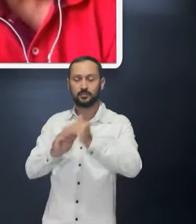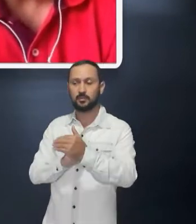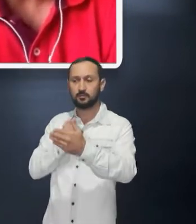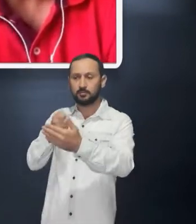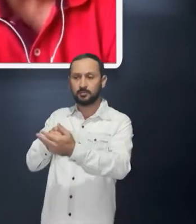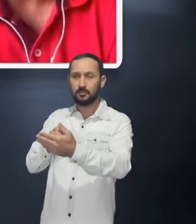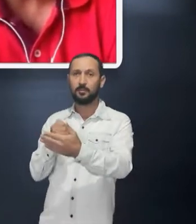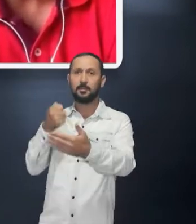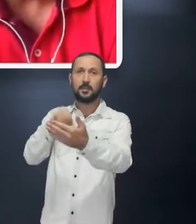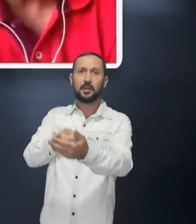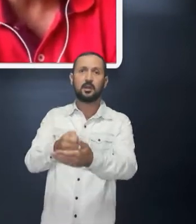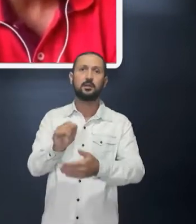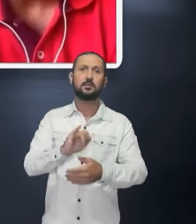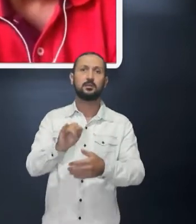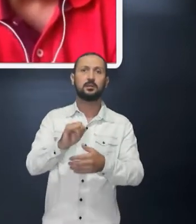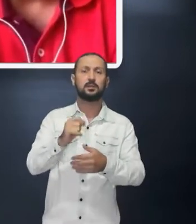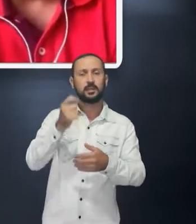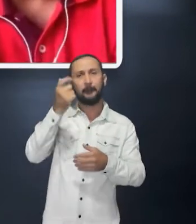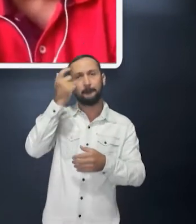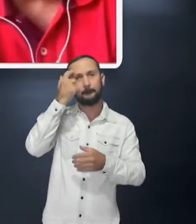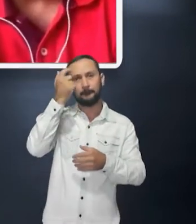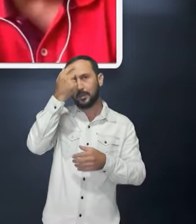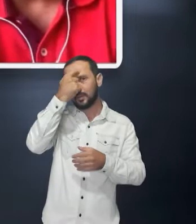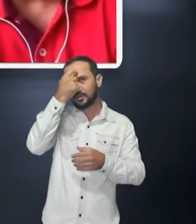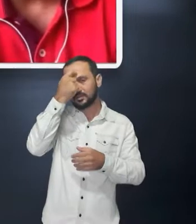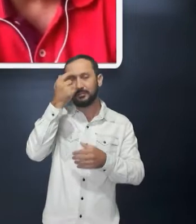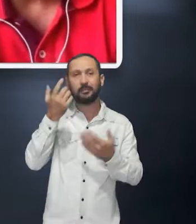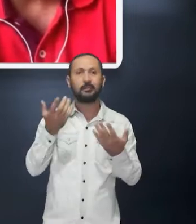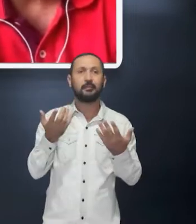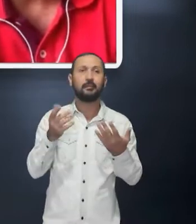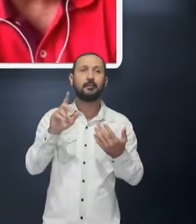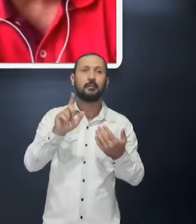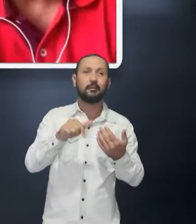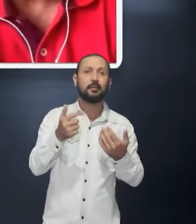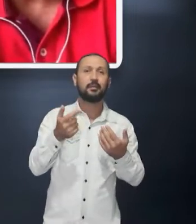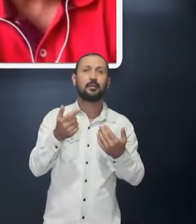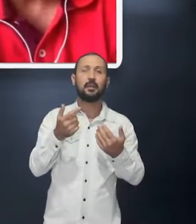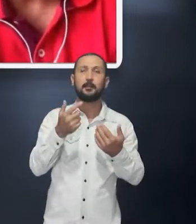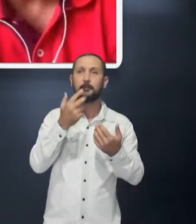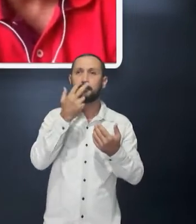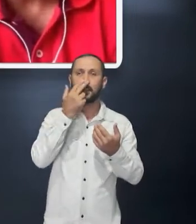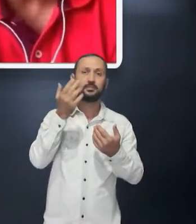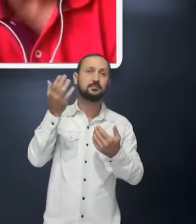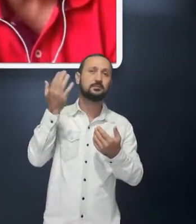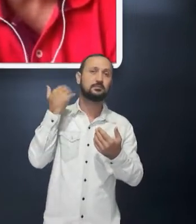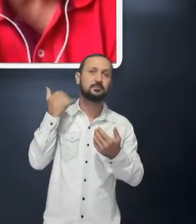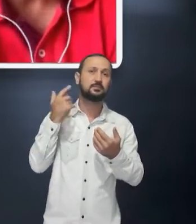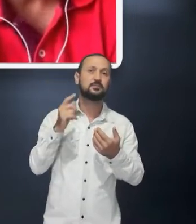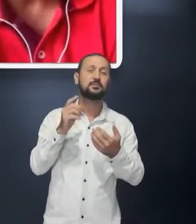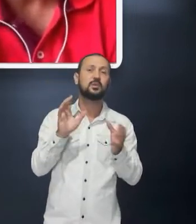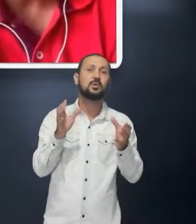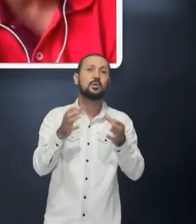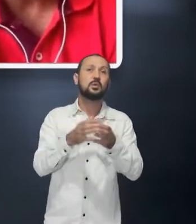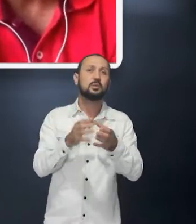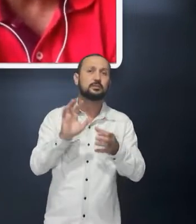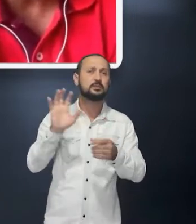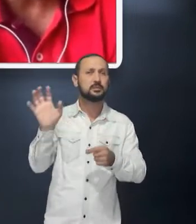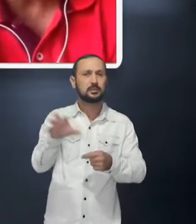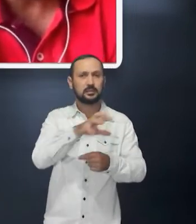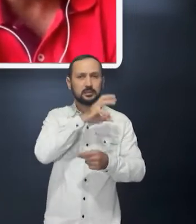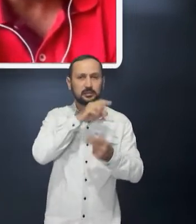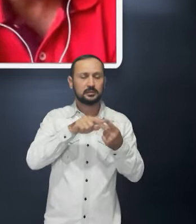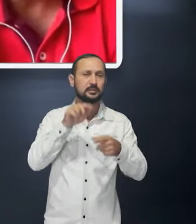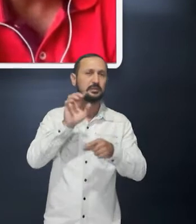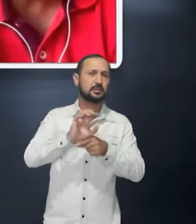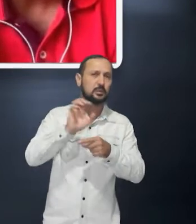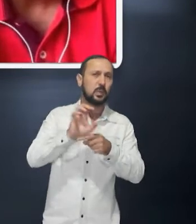tributo. Essa mentalidade, que é uma mentalidade muito incrustada na cabeça das receitas, seja federal, estadual, receita de